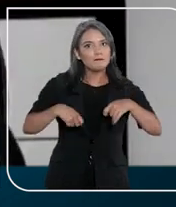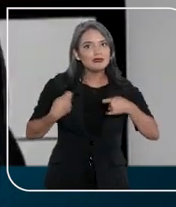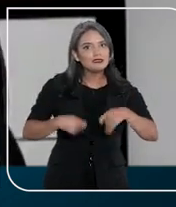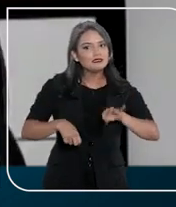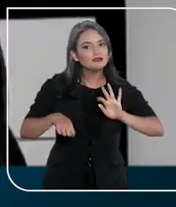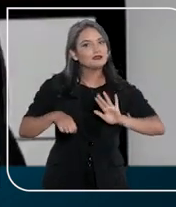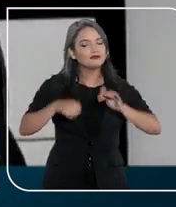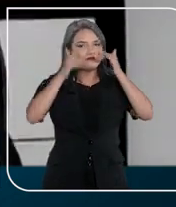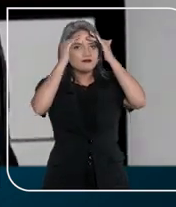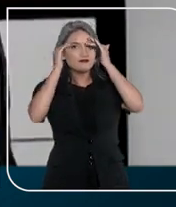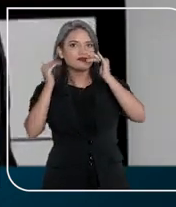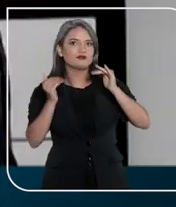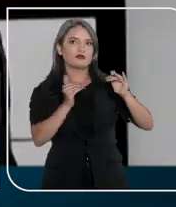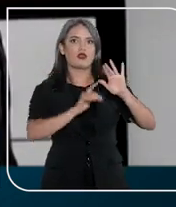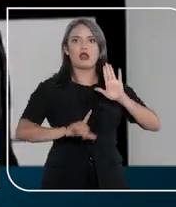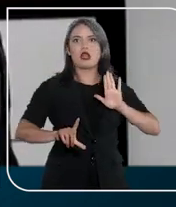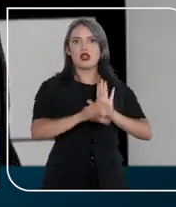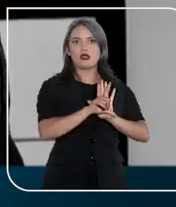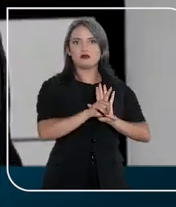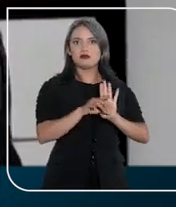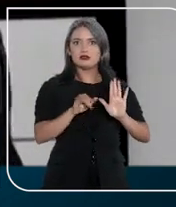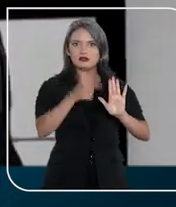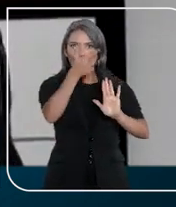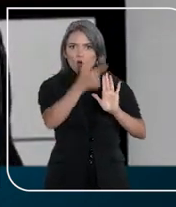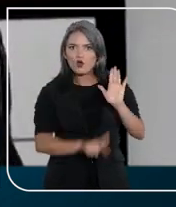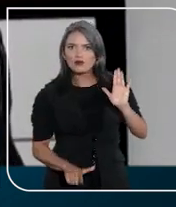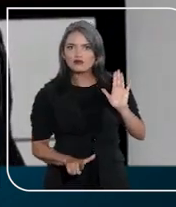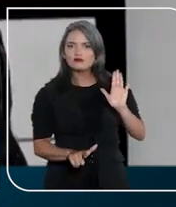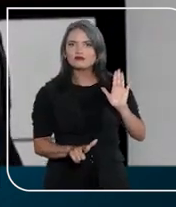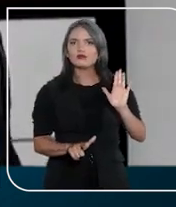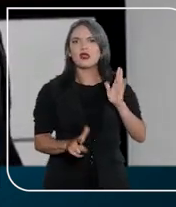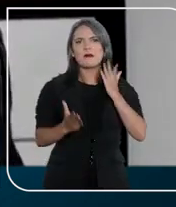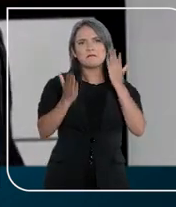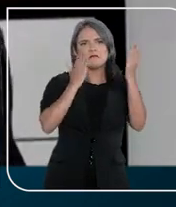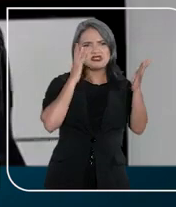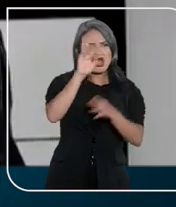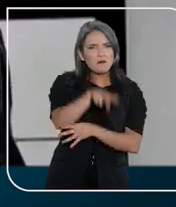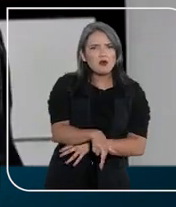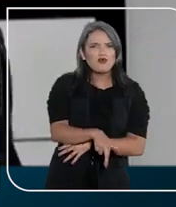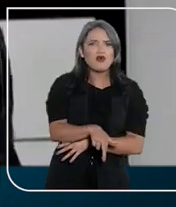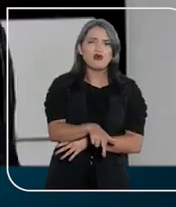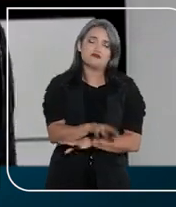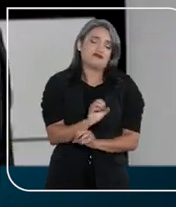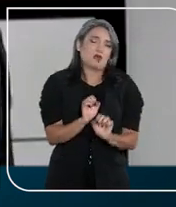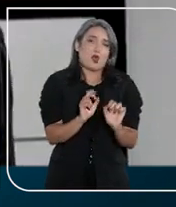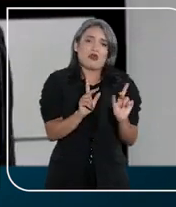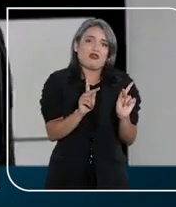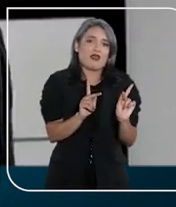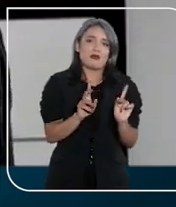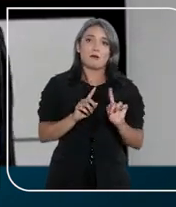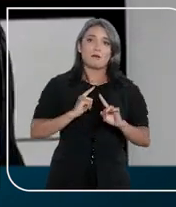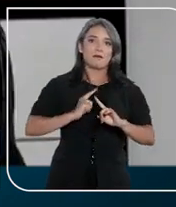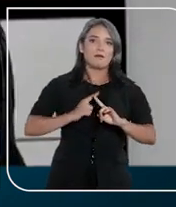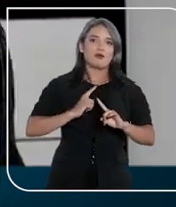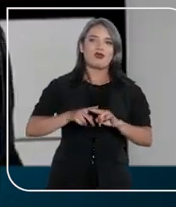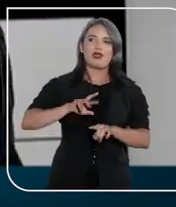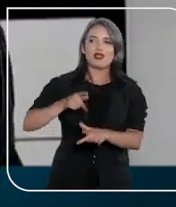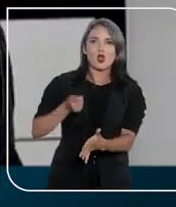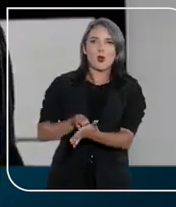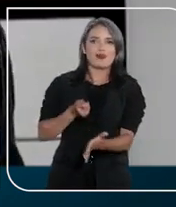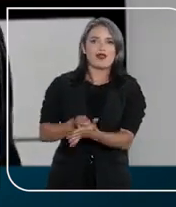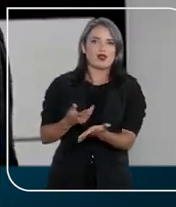legalidade. Não tem lei? Reprovou no exame psicológico? O exame não é obrigatório, não é requisito de acesso ao cargo. Não